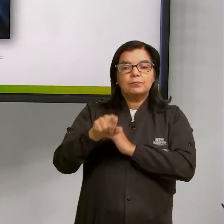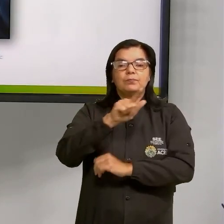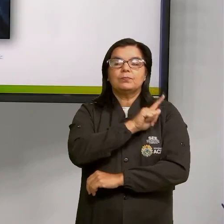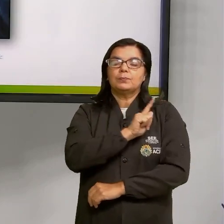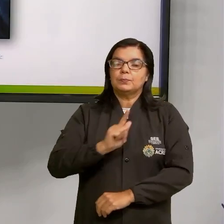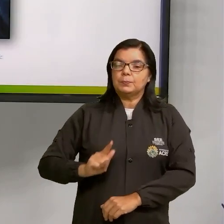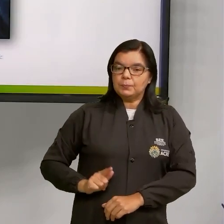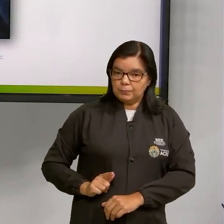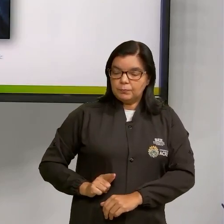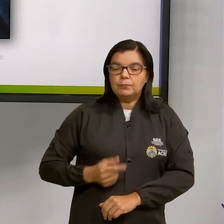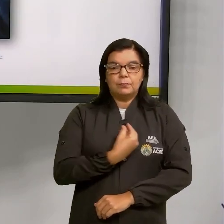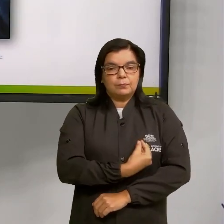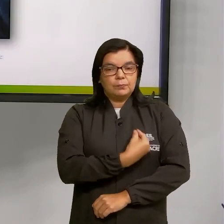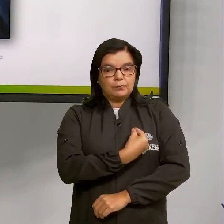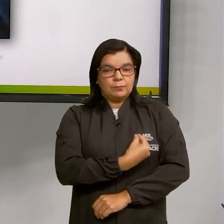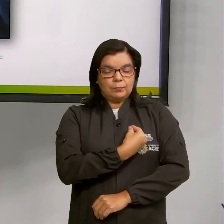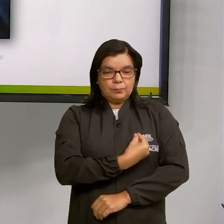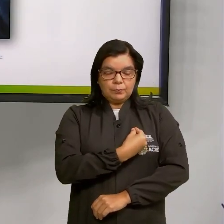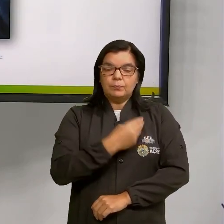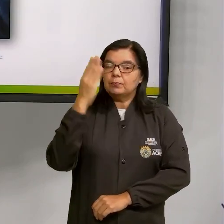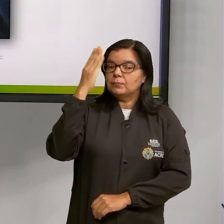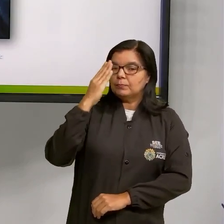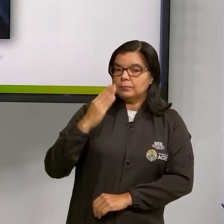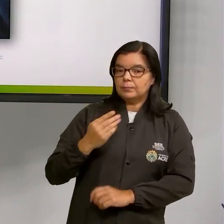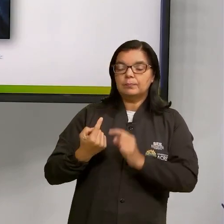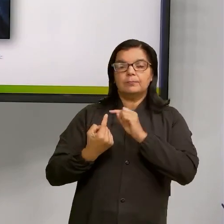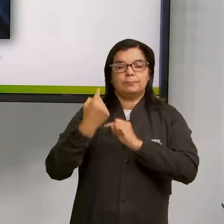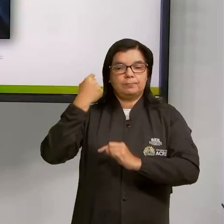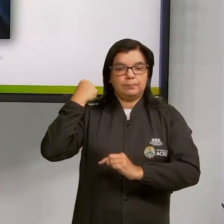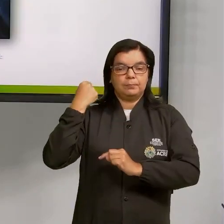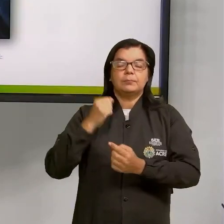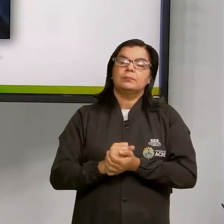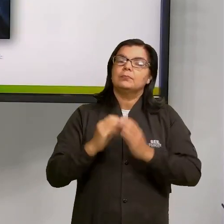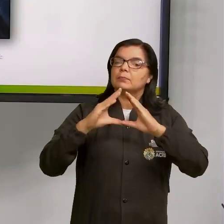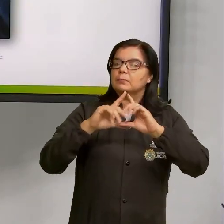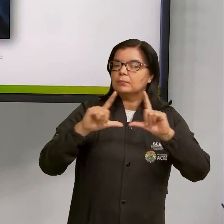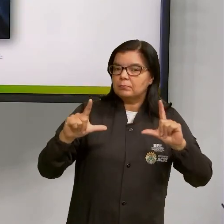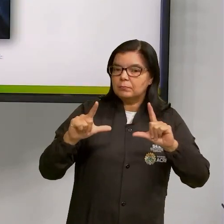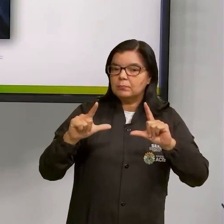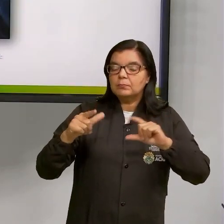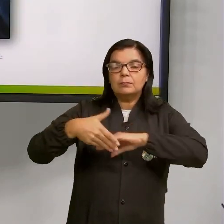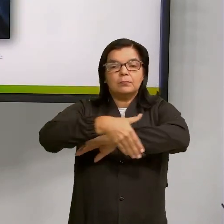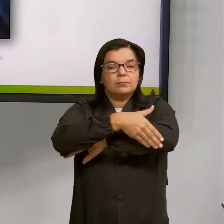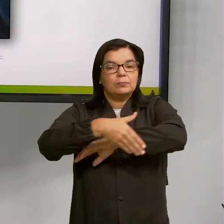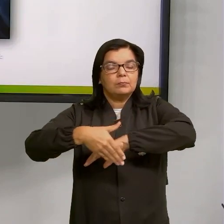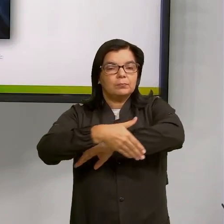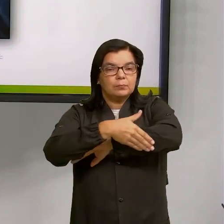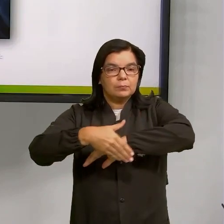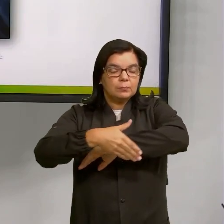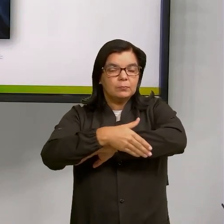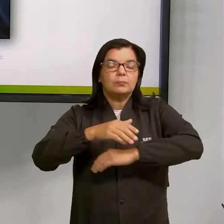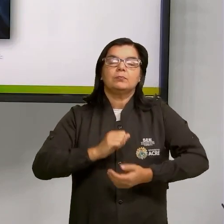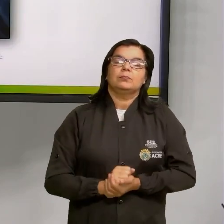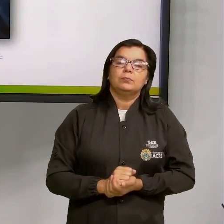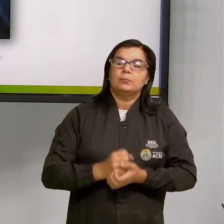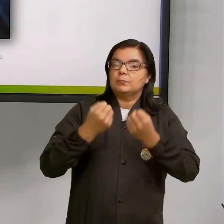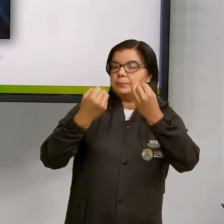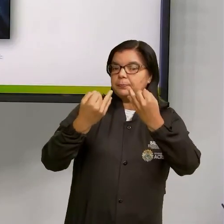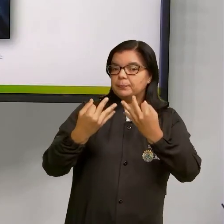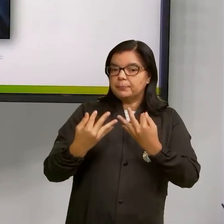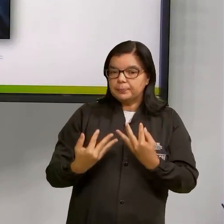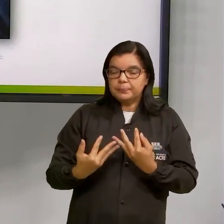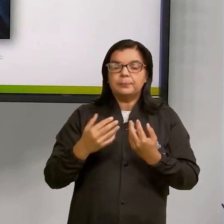governo vigente no Brasil naquela época. E, obviamente, foram as ruas, e dentre eles, como eu acabei